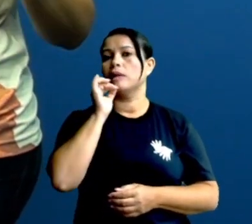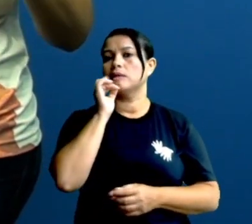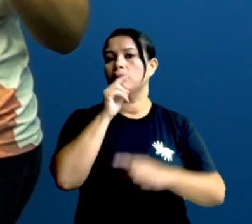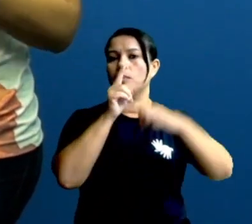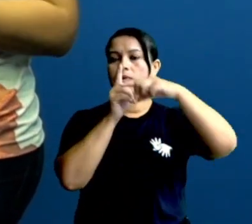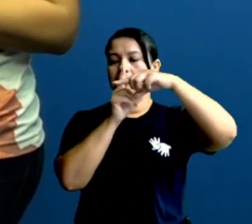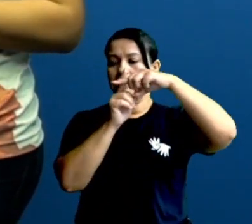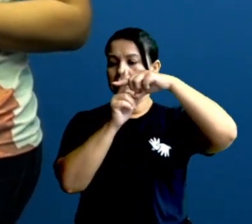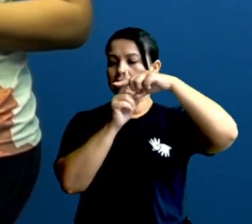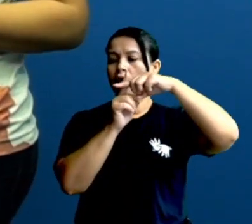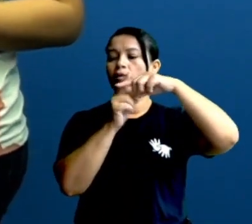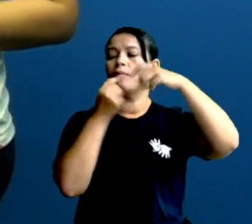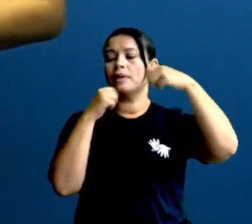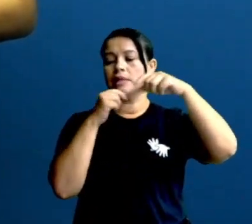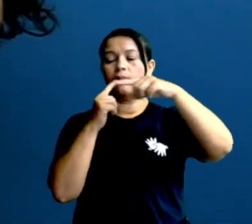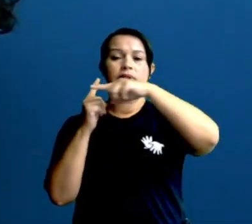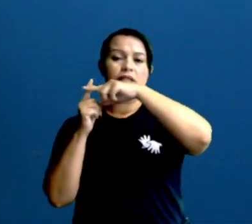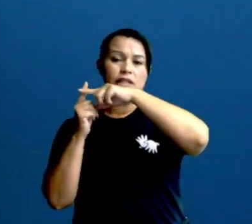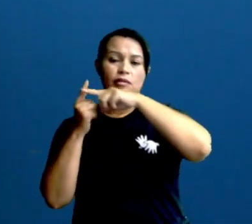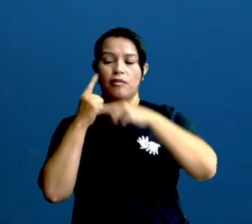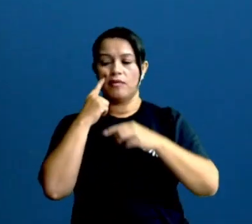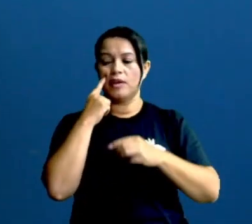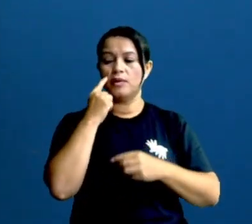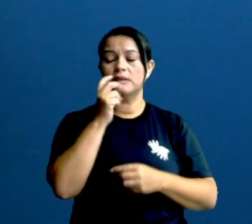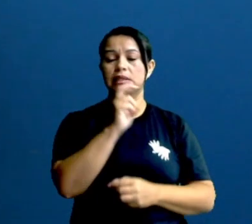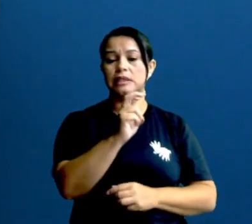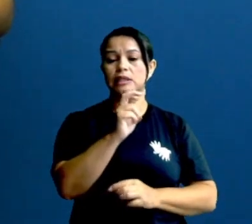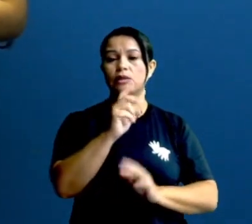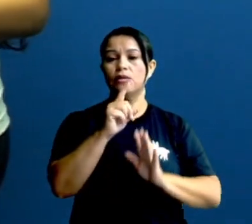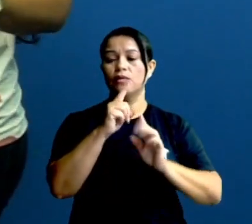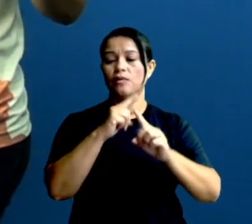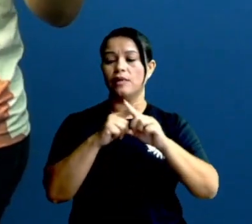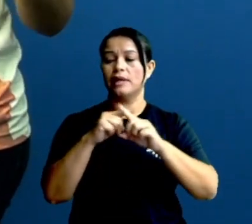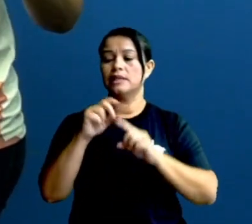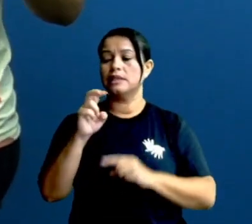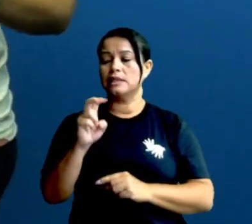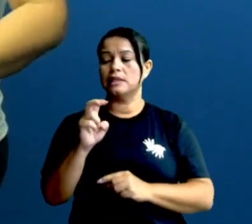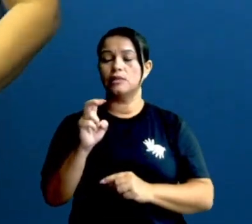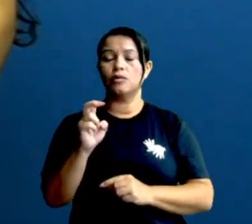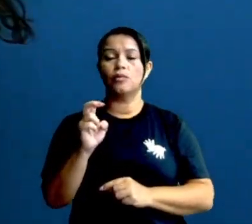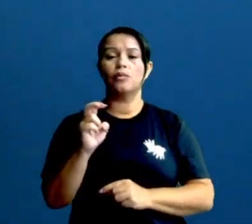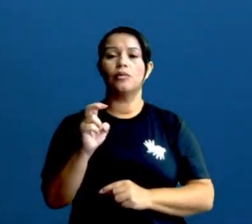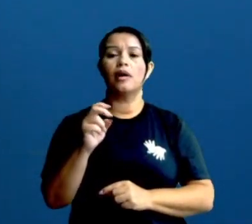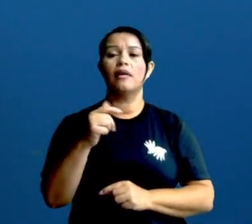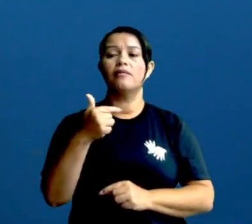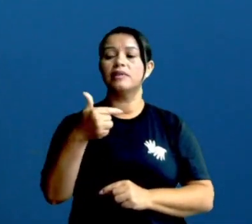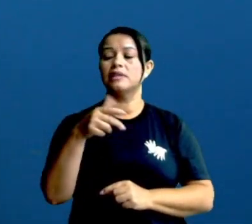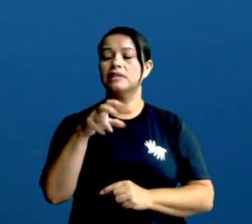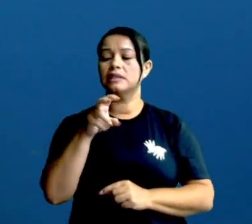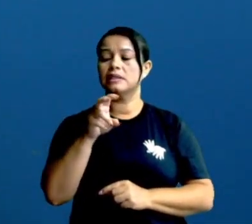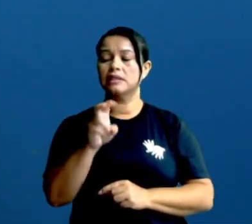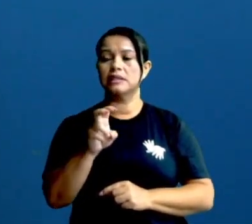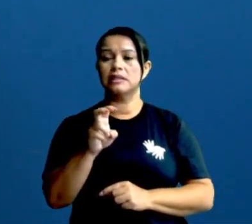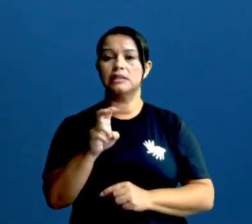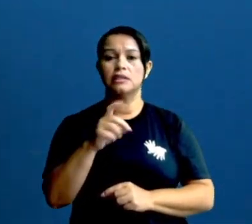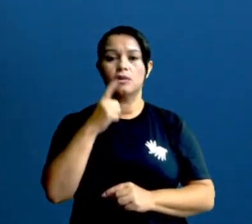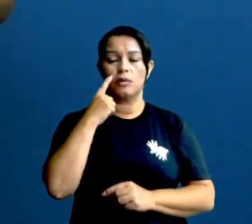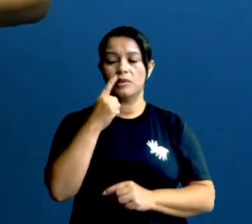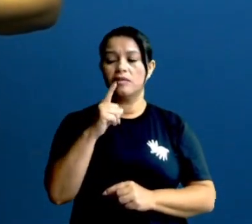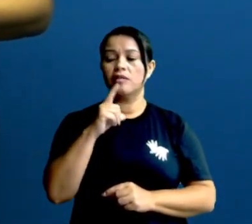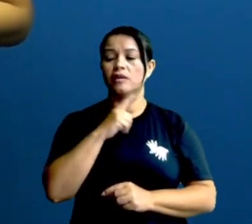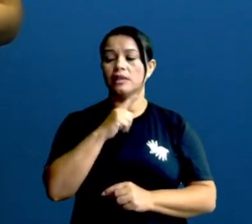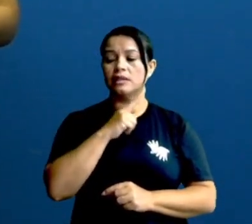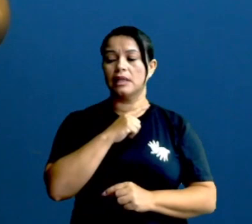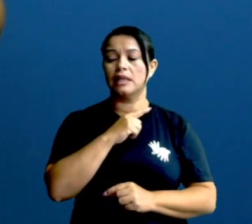tá certo? Menos com menos, mais, ó. 5 vezes 5, 25. Nesse caso, eu tenho 5 elevado